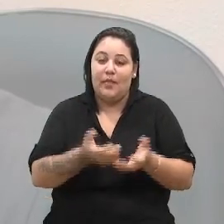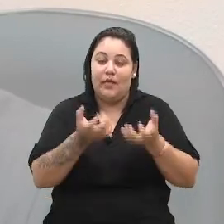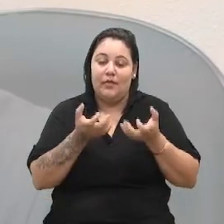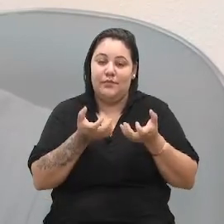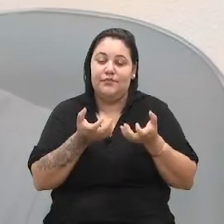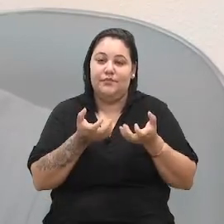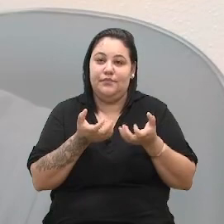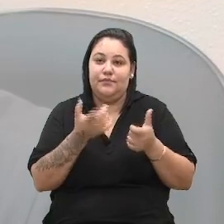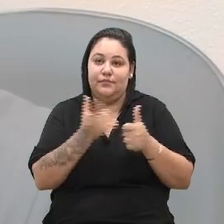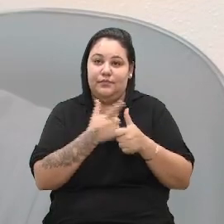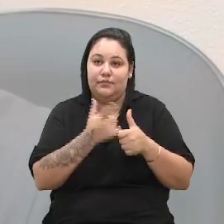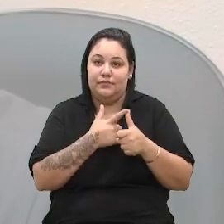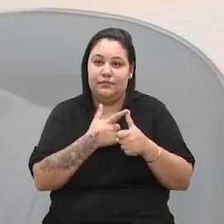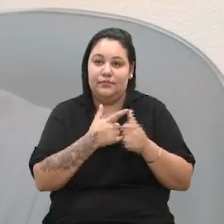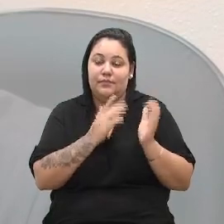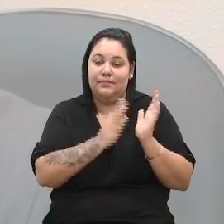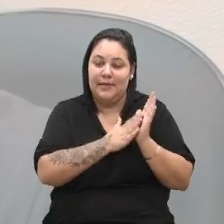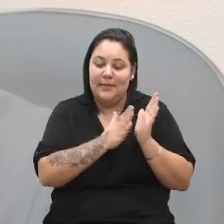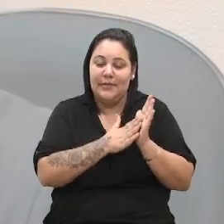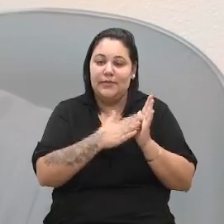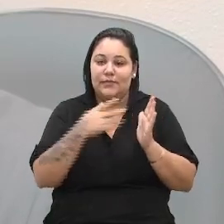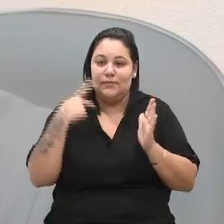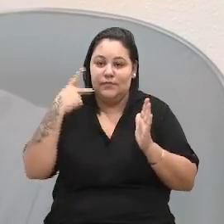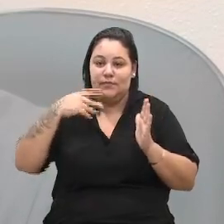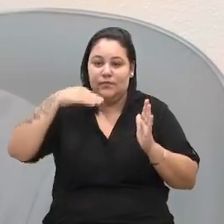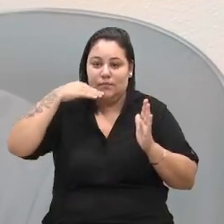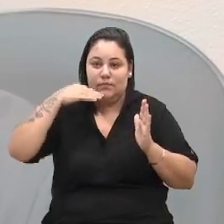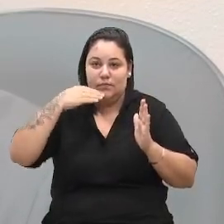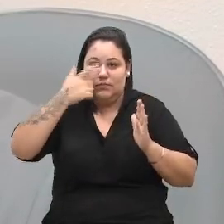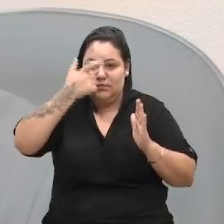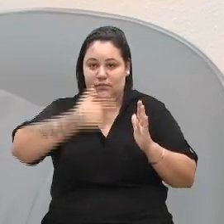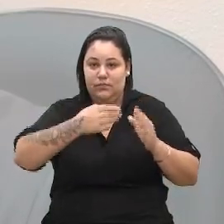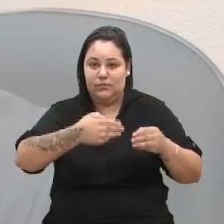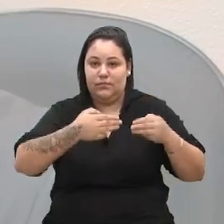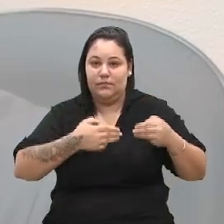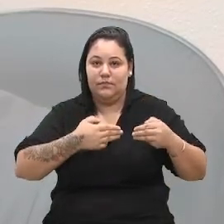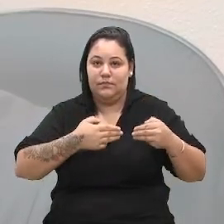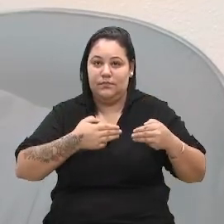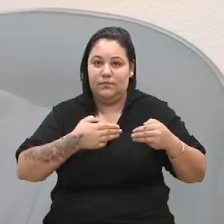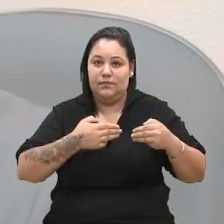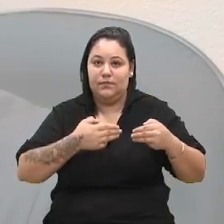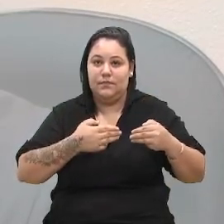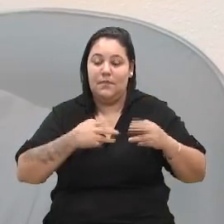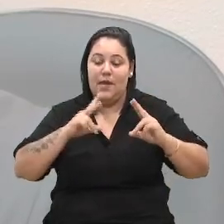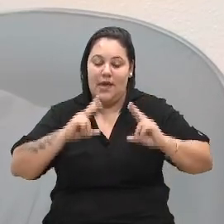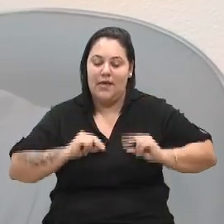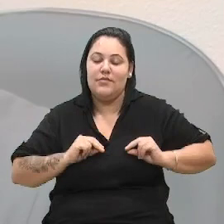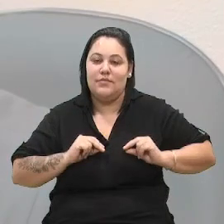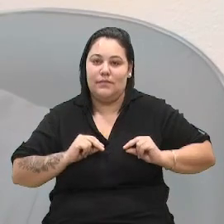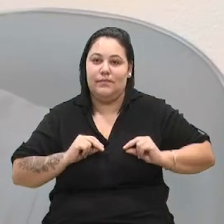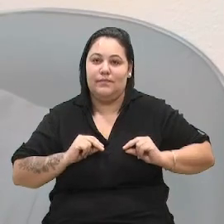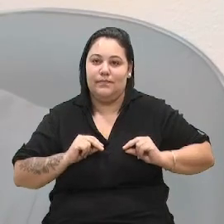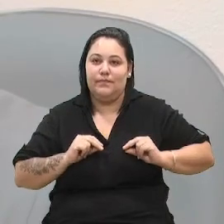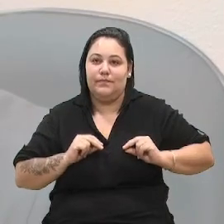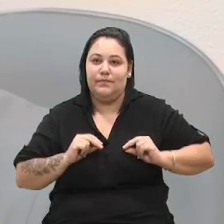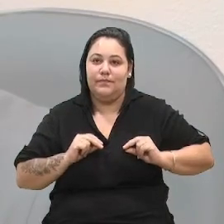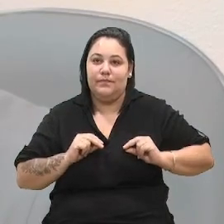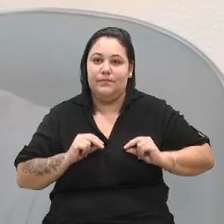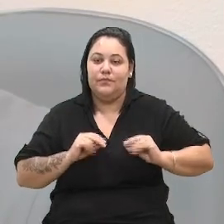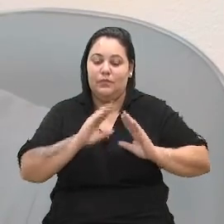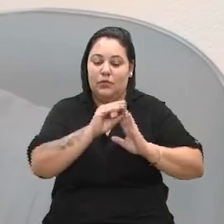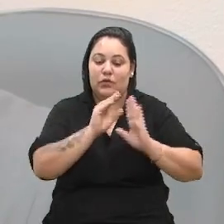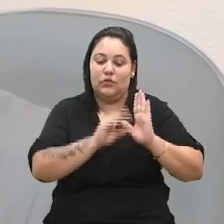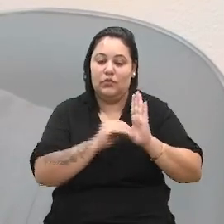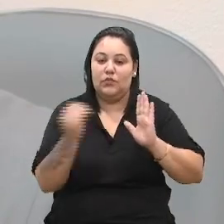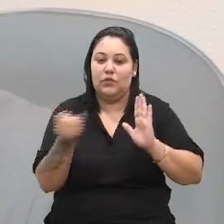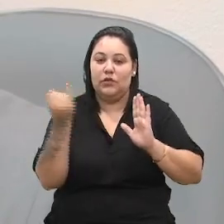Bortola. Acho que essas são moções que realmente merecem um regime de urgência. Essas são conteúdos importantes e que a